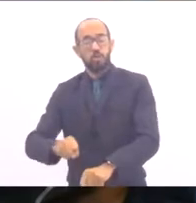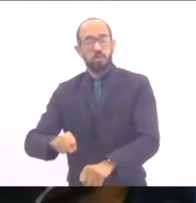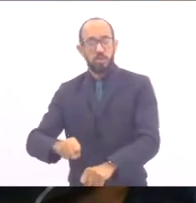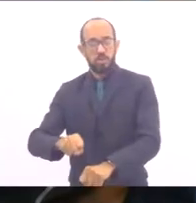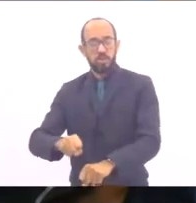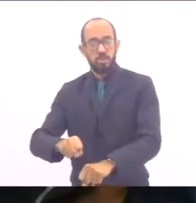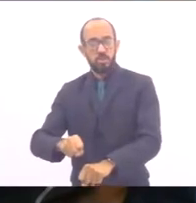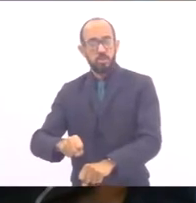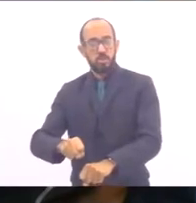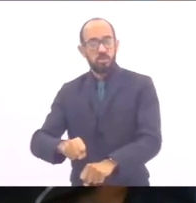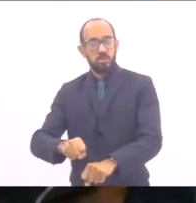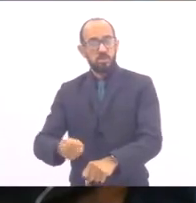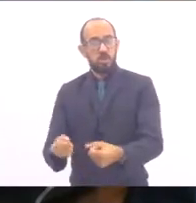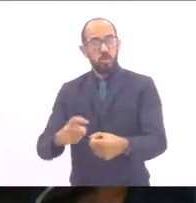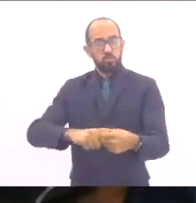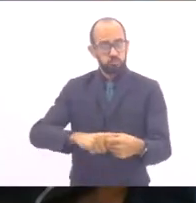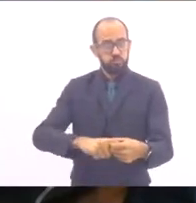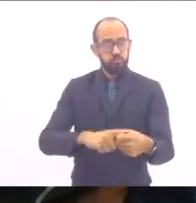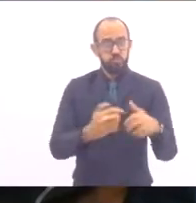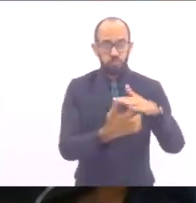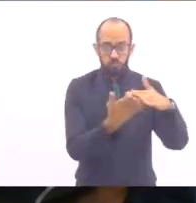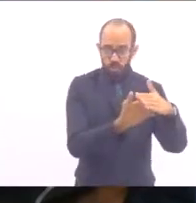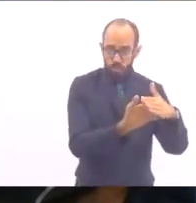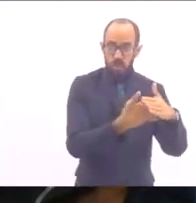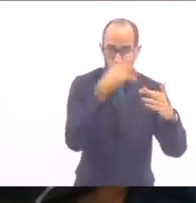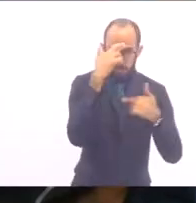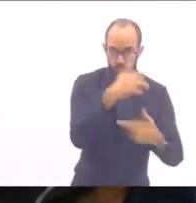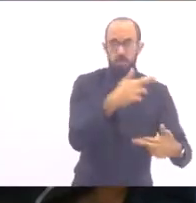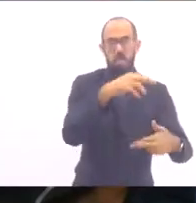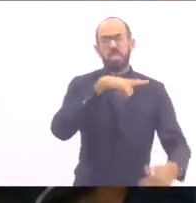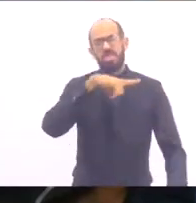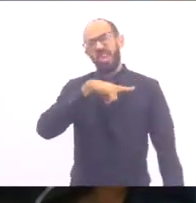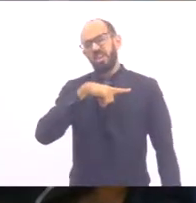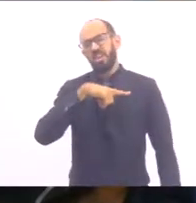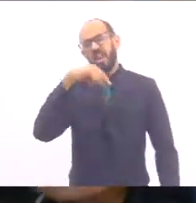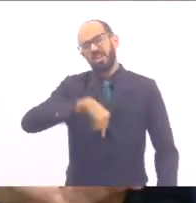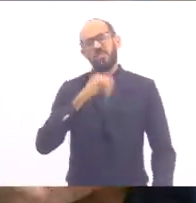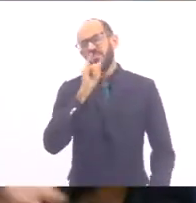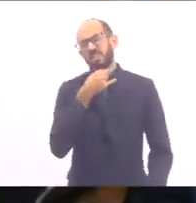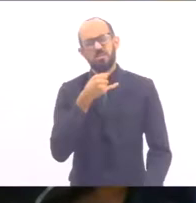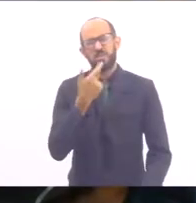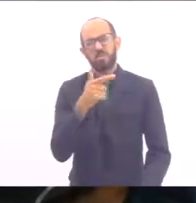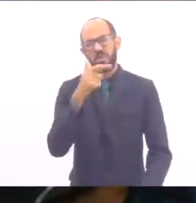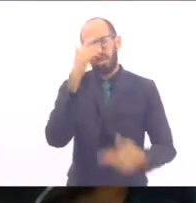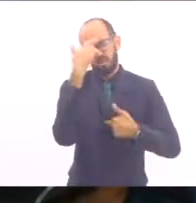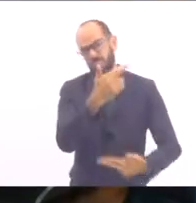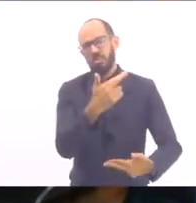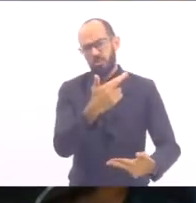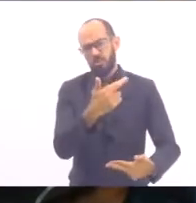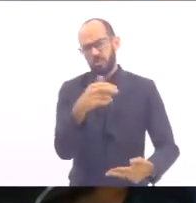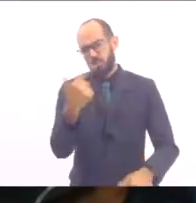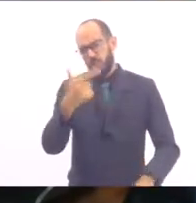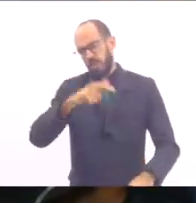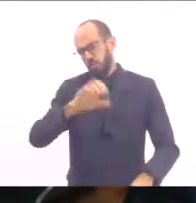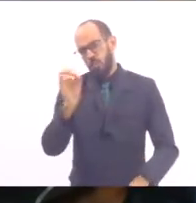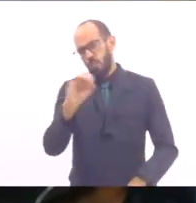são respeitados. E aqui não somos. Infelizmente, no Rio de Janeiro, não aparece um. Aqueles que aparecem,